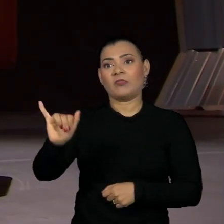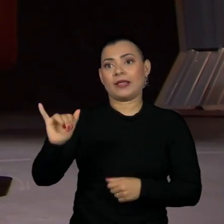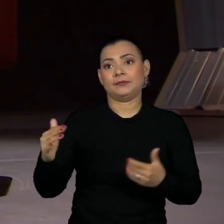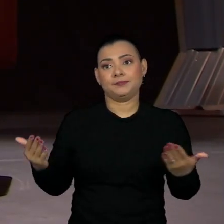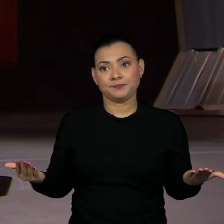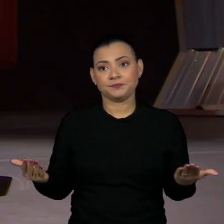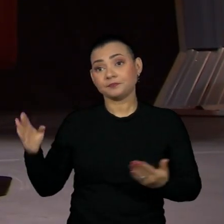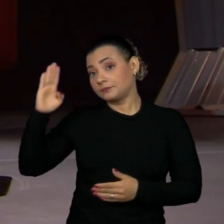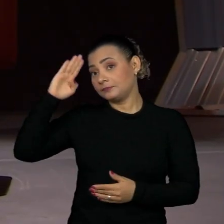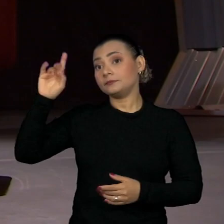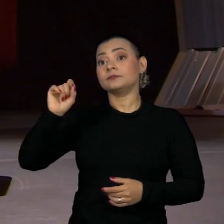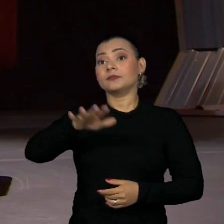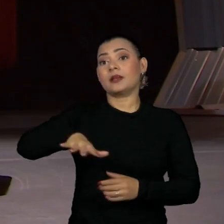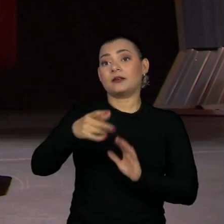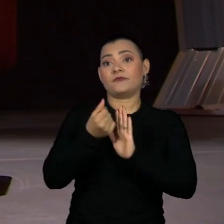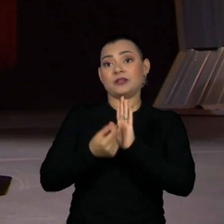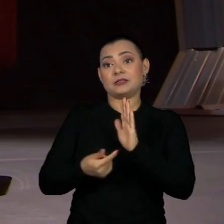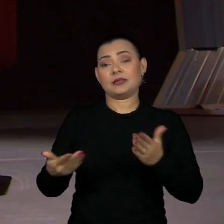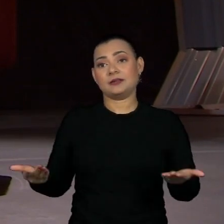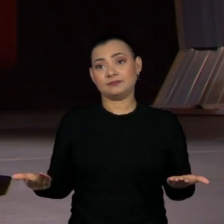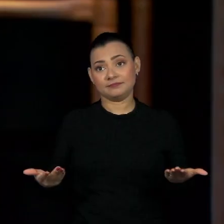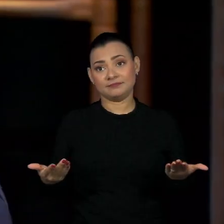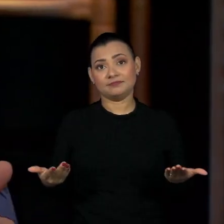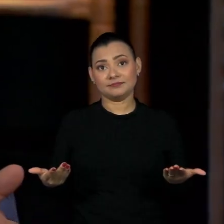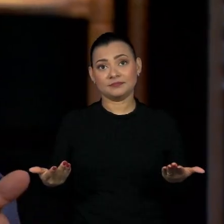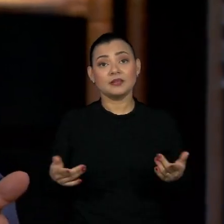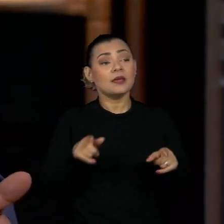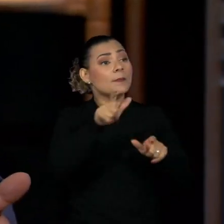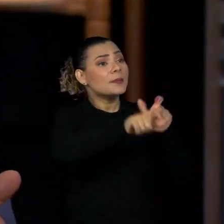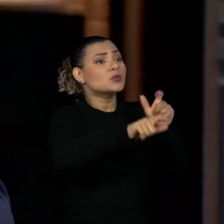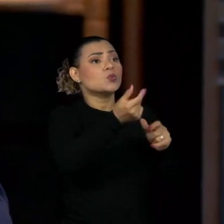pessoa, principalmente na parte financeira. E da pessoa que tem